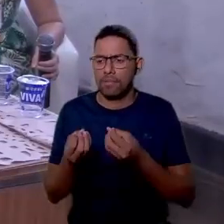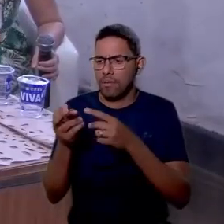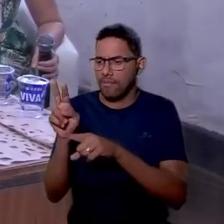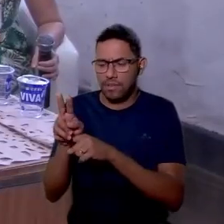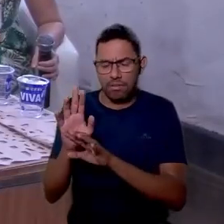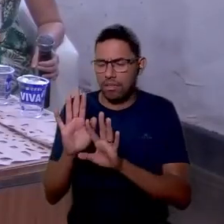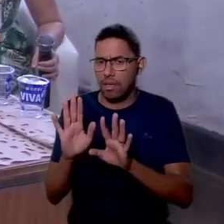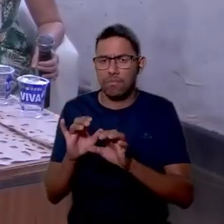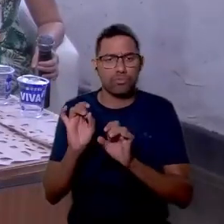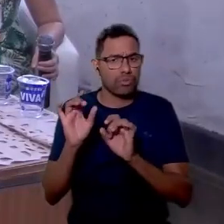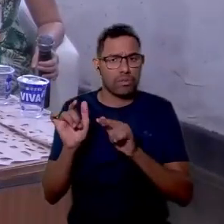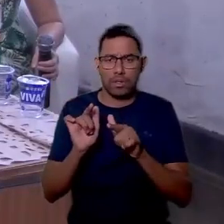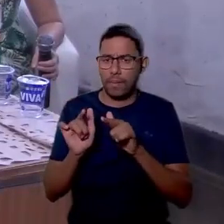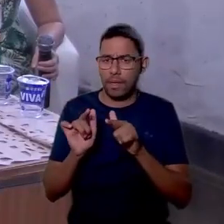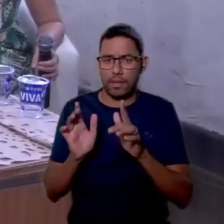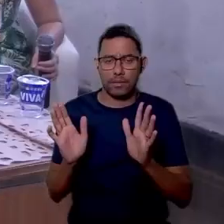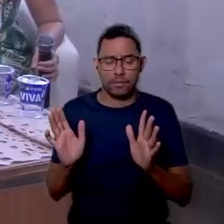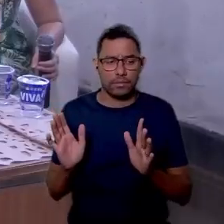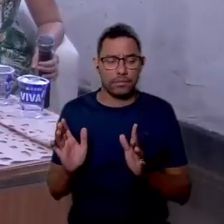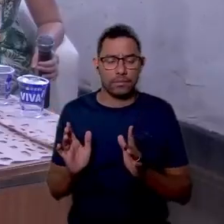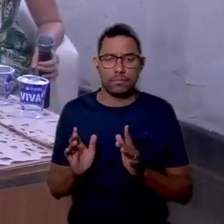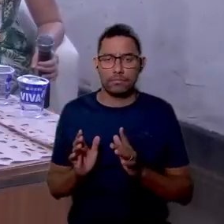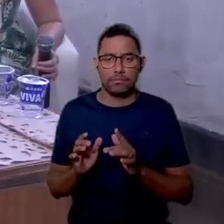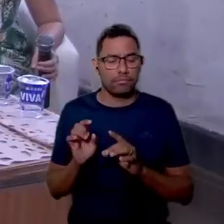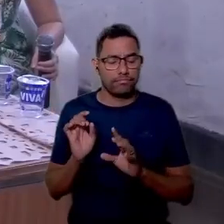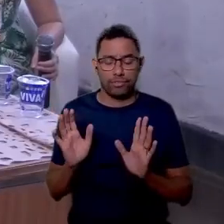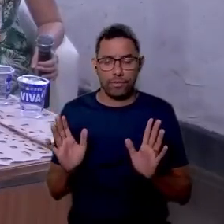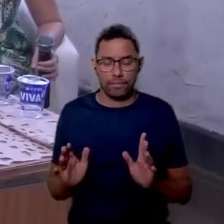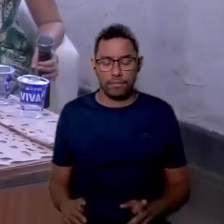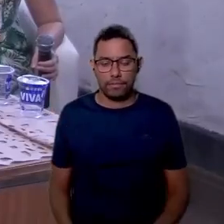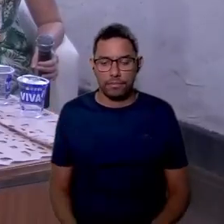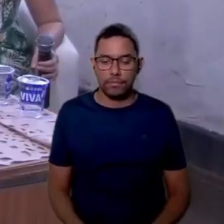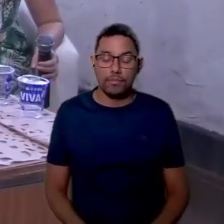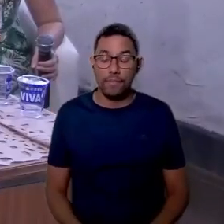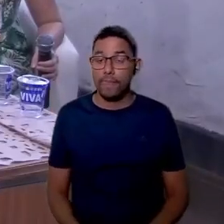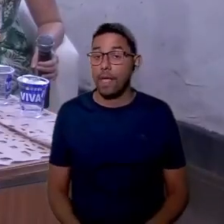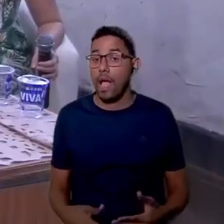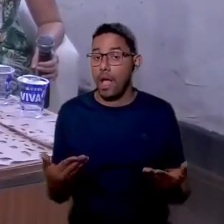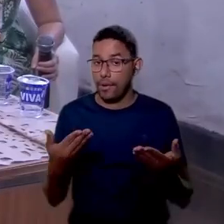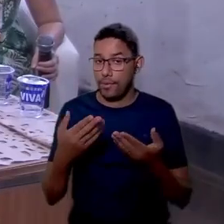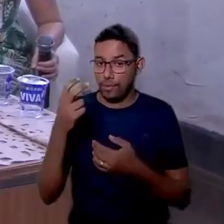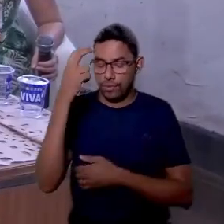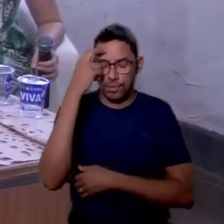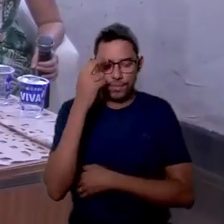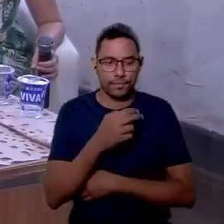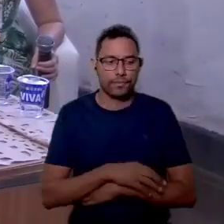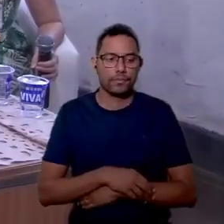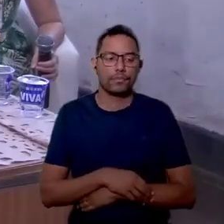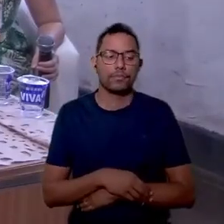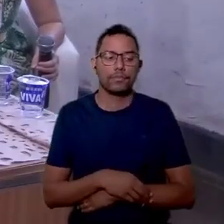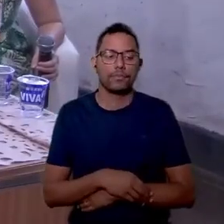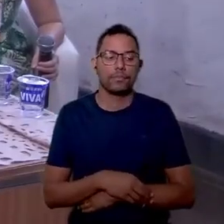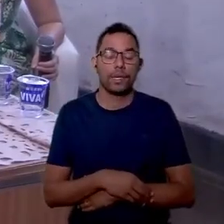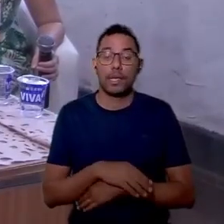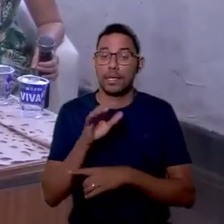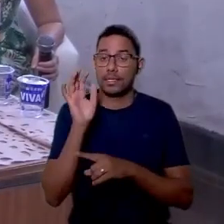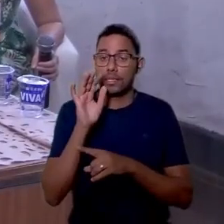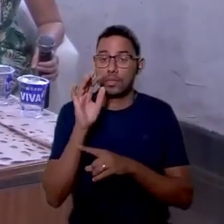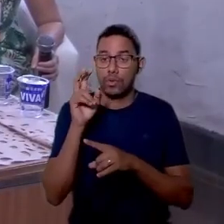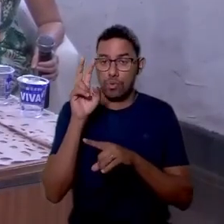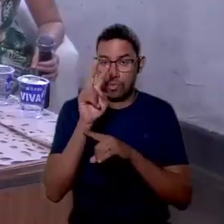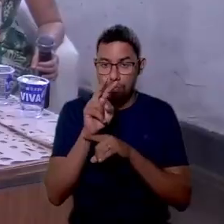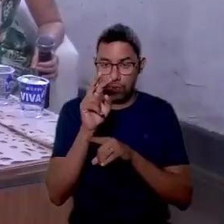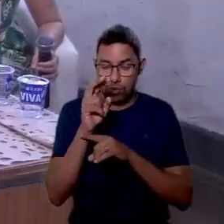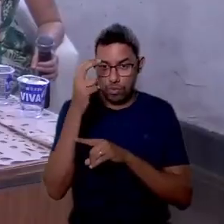fiscal? Não, ele está trabalhando para prestar um serviço. Compare com a cultura. A cultura, o incentivo fiscal da cultura é para